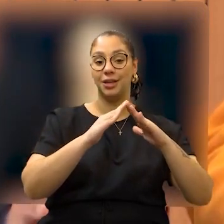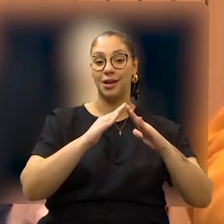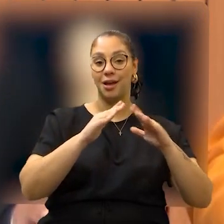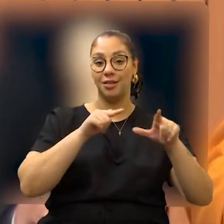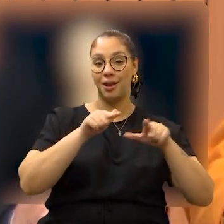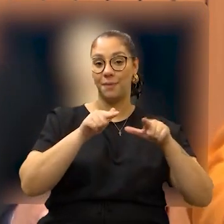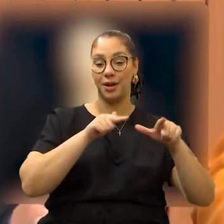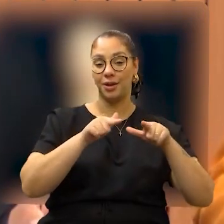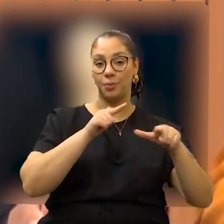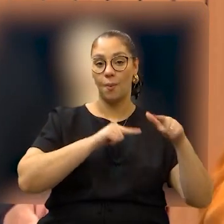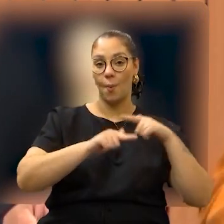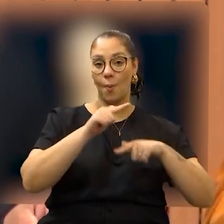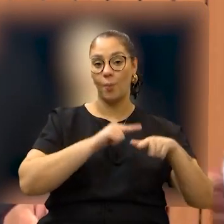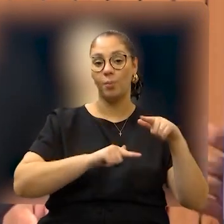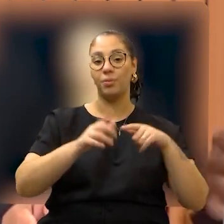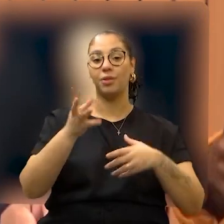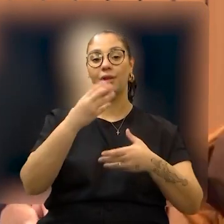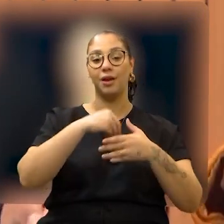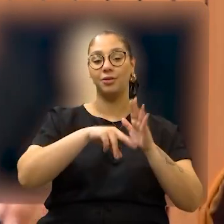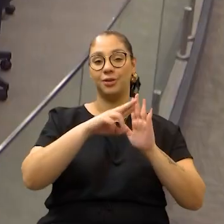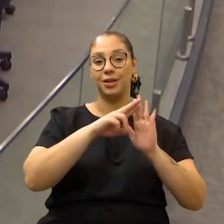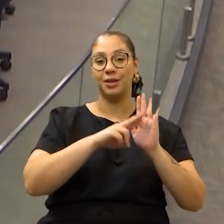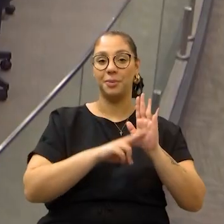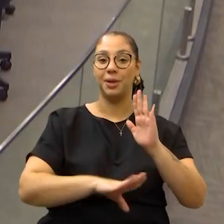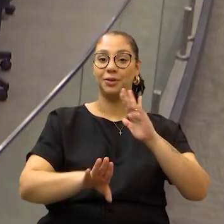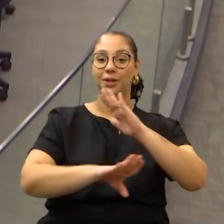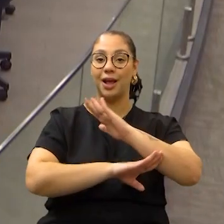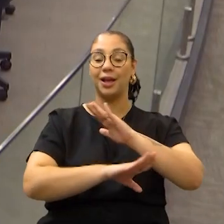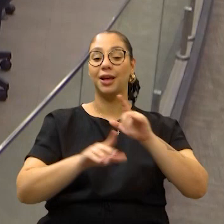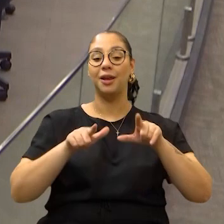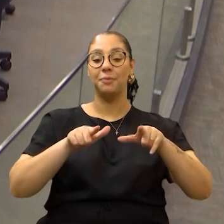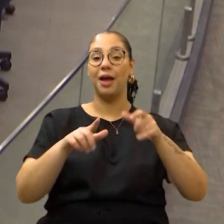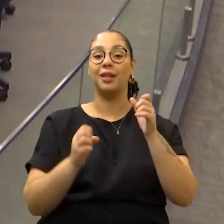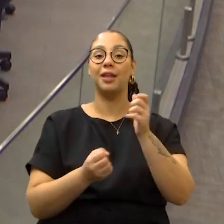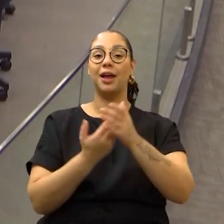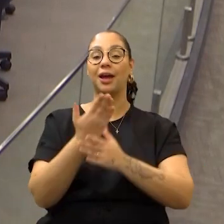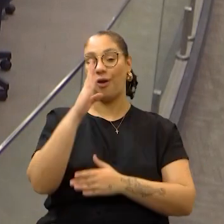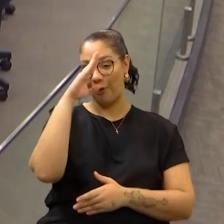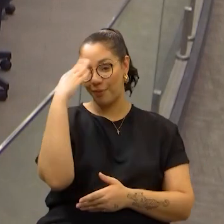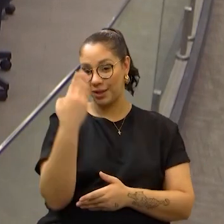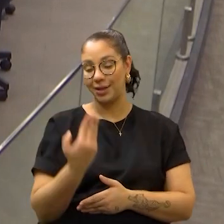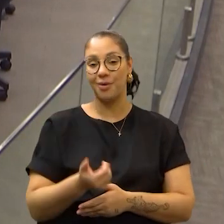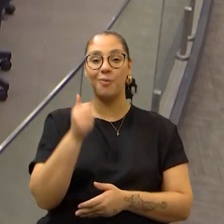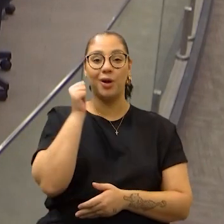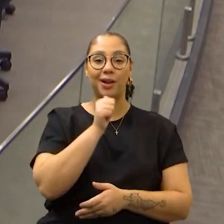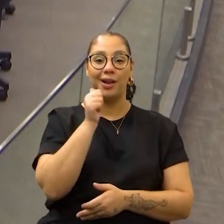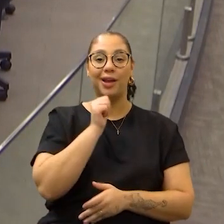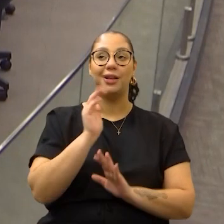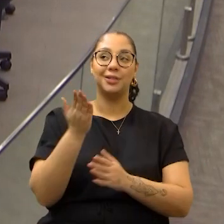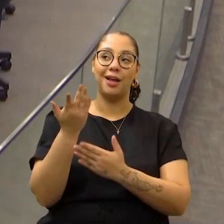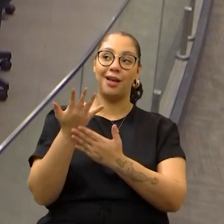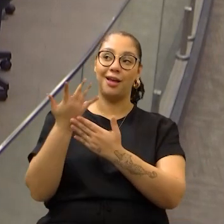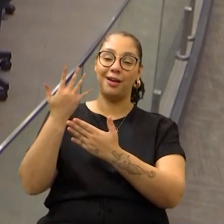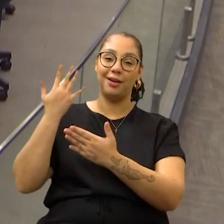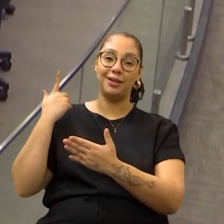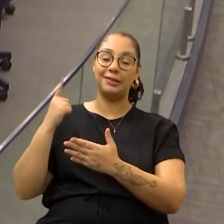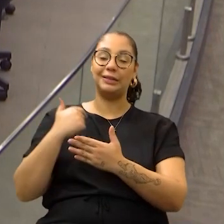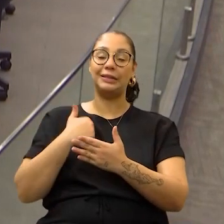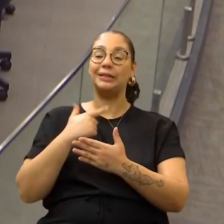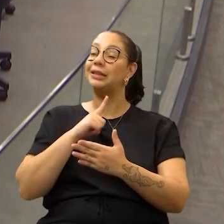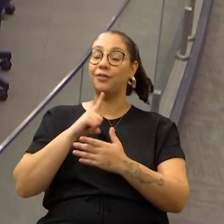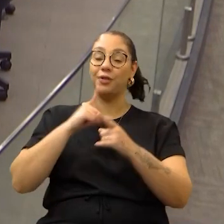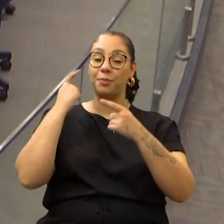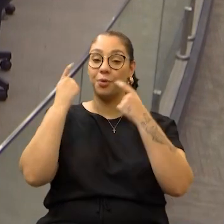região, conforme o regimento interno da Câmara. A medalha foi criada para homenagear mulheres que já em outros tempos